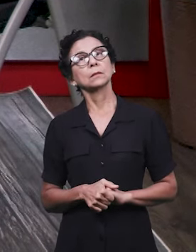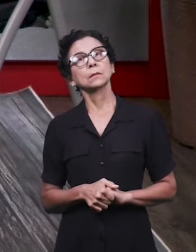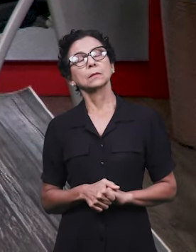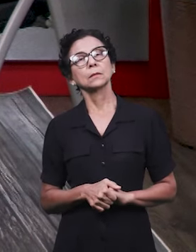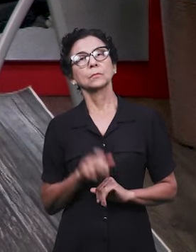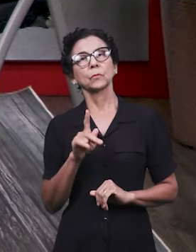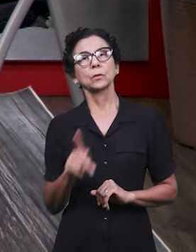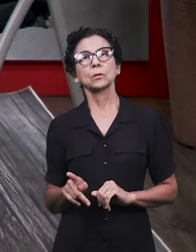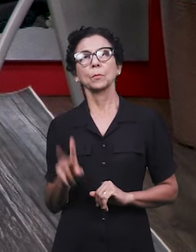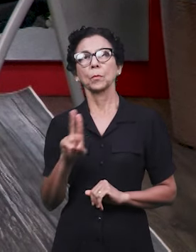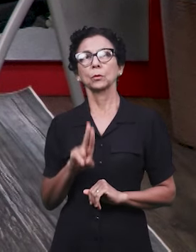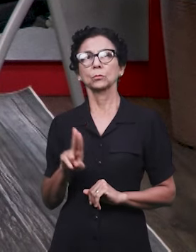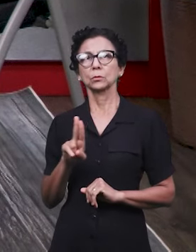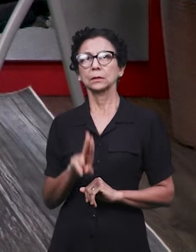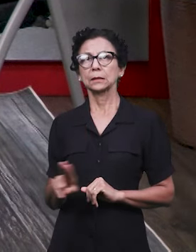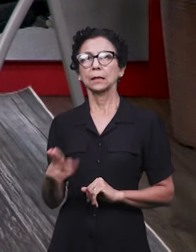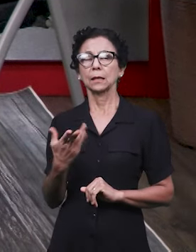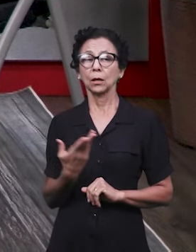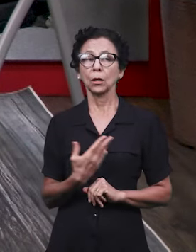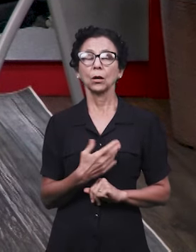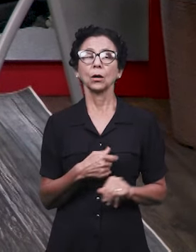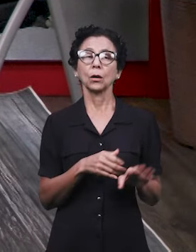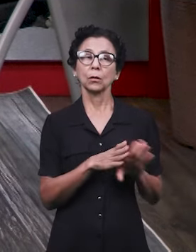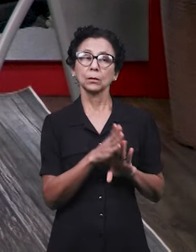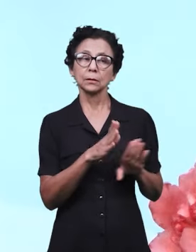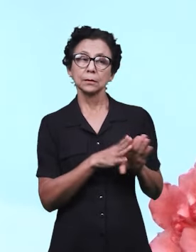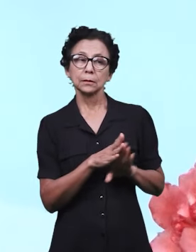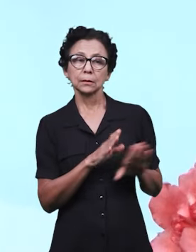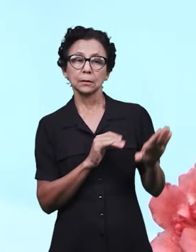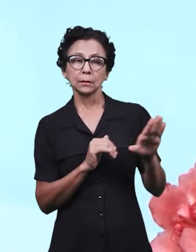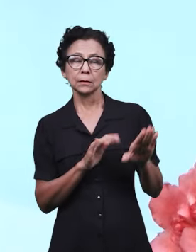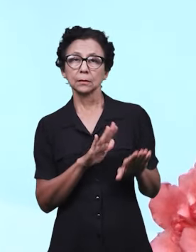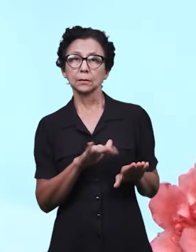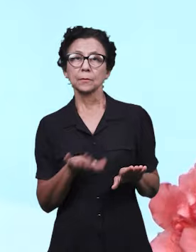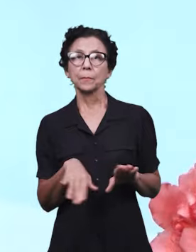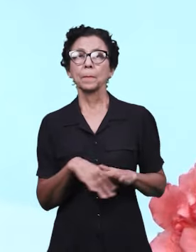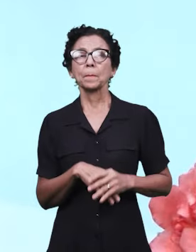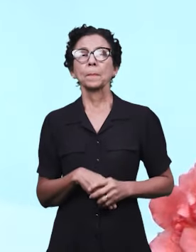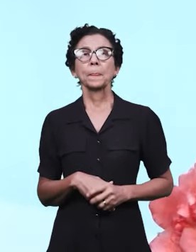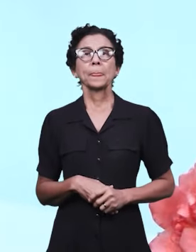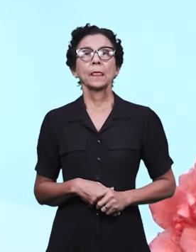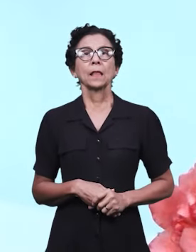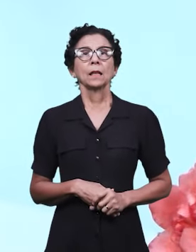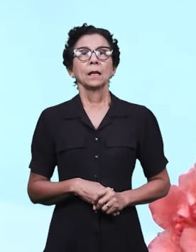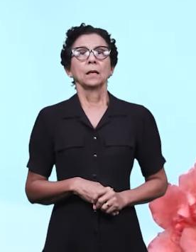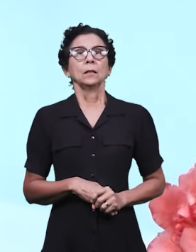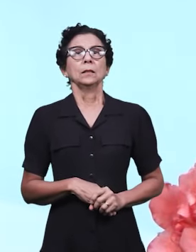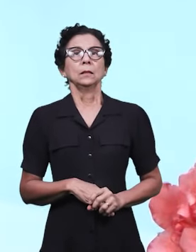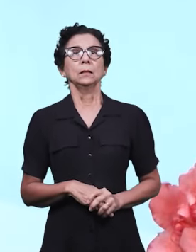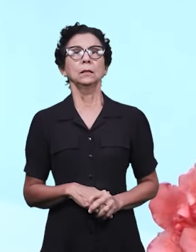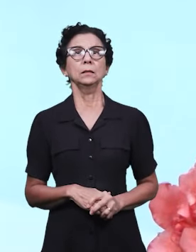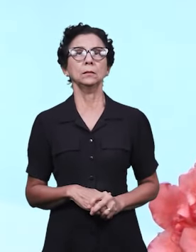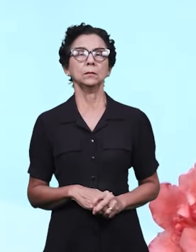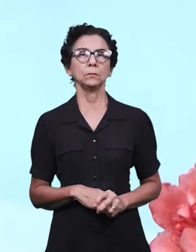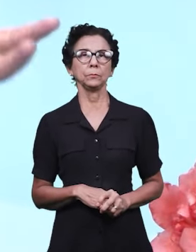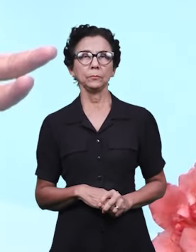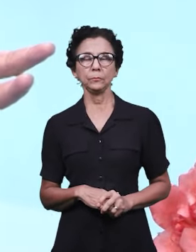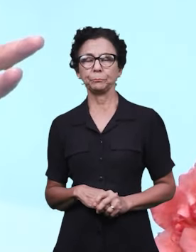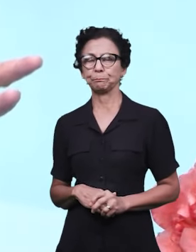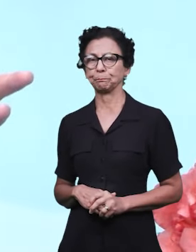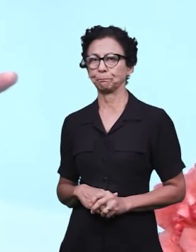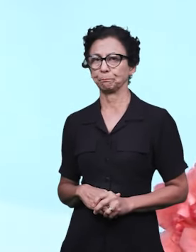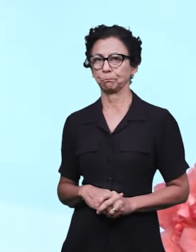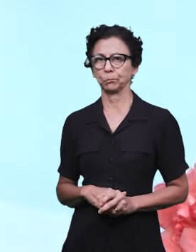Janaína? Isso. Orientar as crianças. Isso, porque nós temos que despertar cada vez mais as nossas crianças, né? Ali